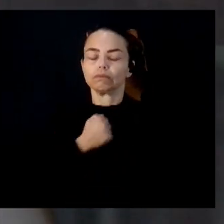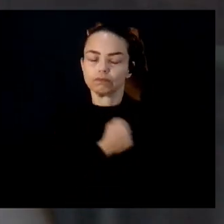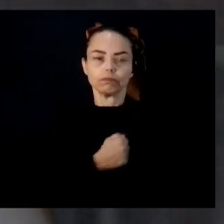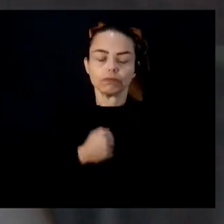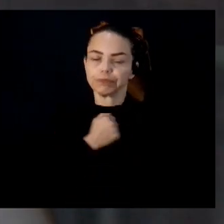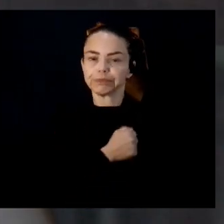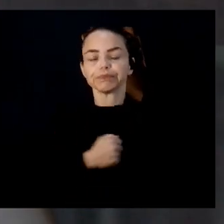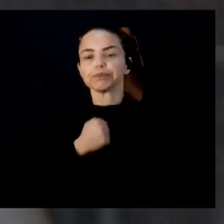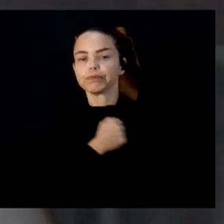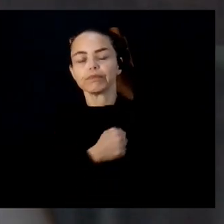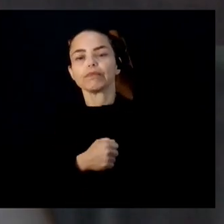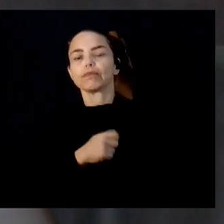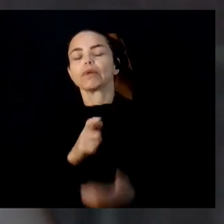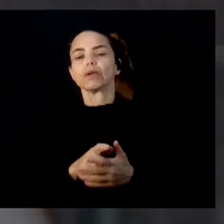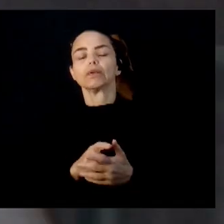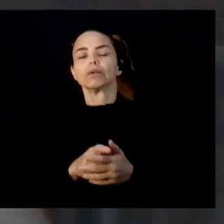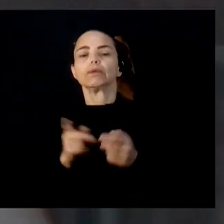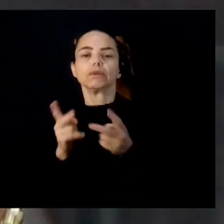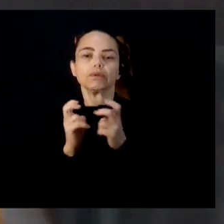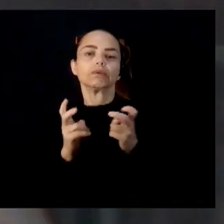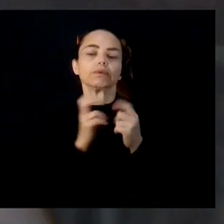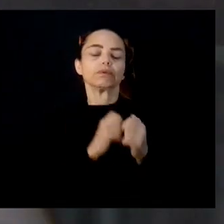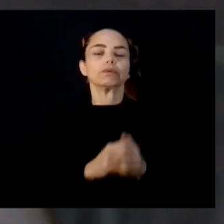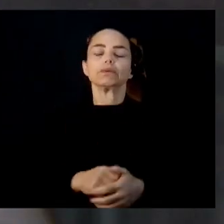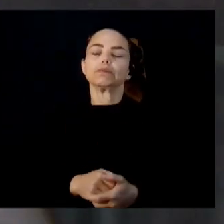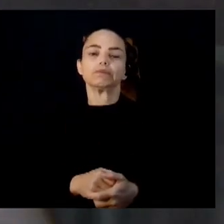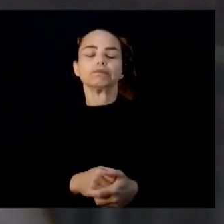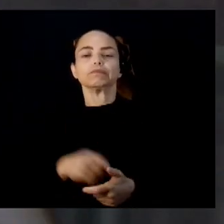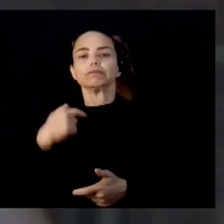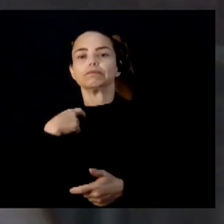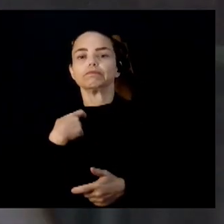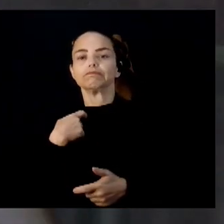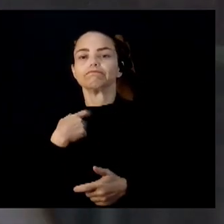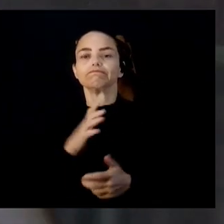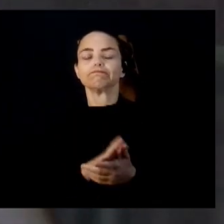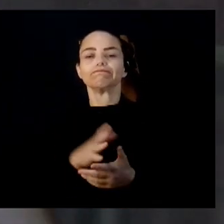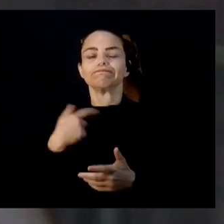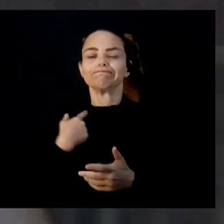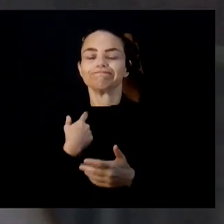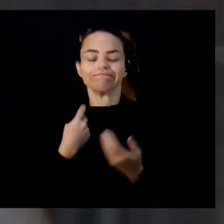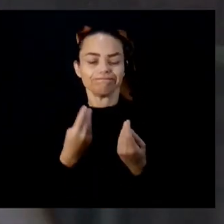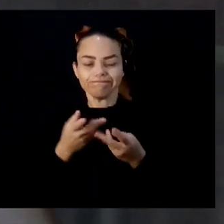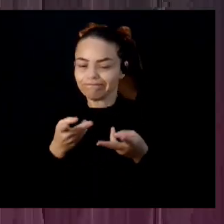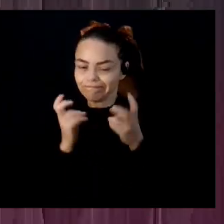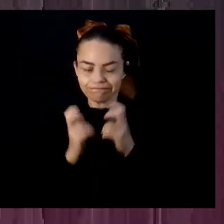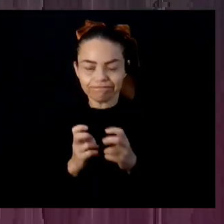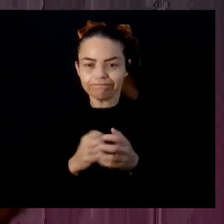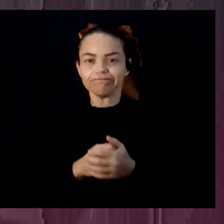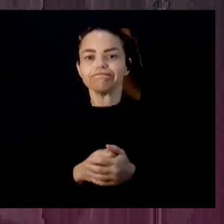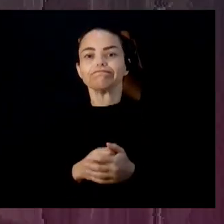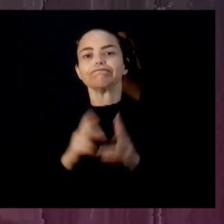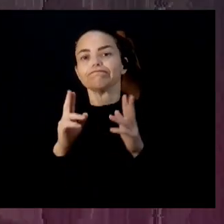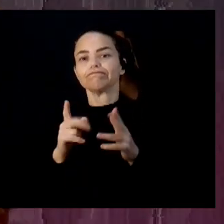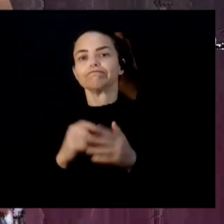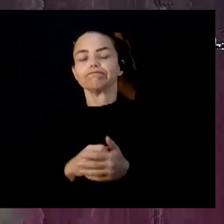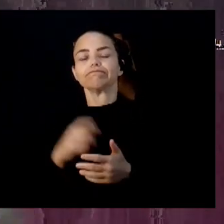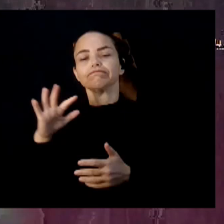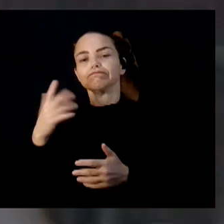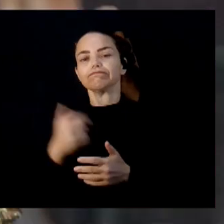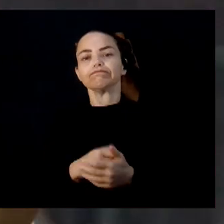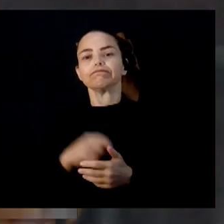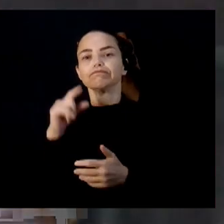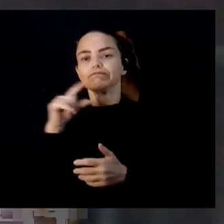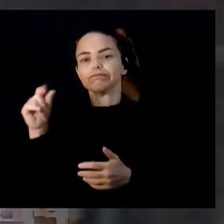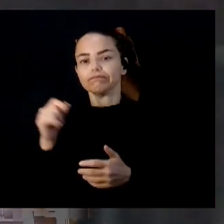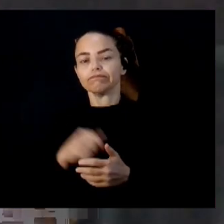ver outros olhares, outros cenários que quando você está no nimbo da relação você não vê. É a mesma coisa que às vezes acontece quando sai dessa rotina